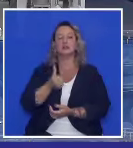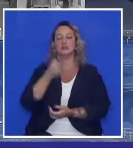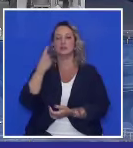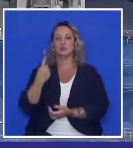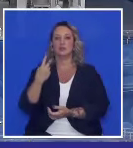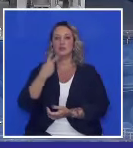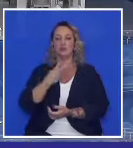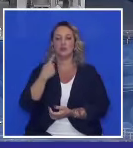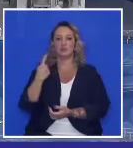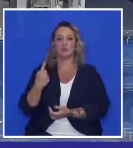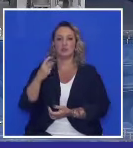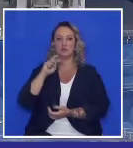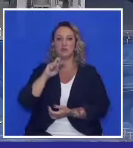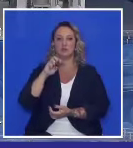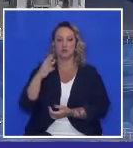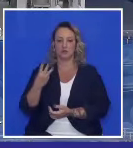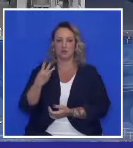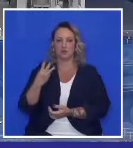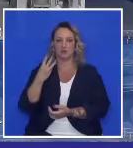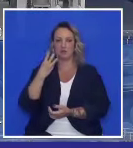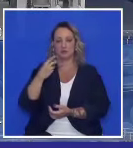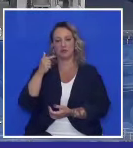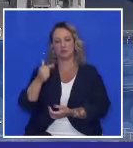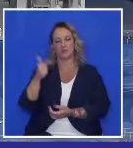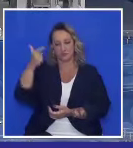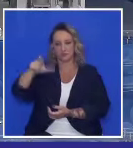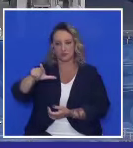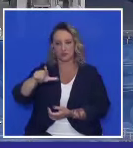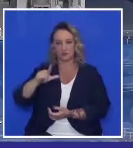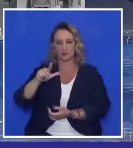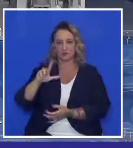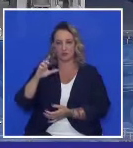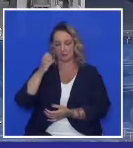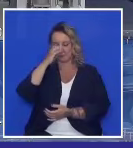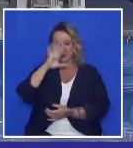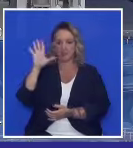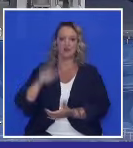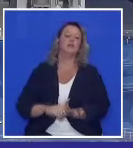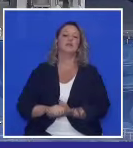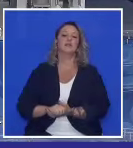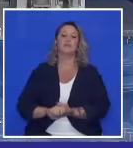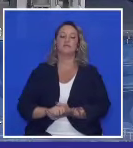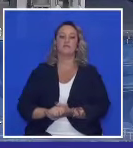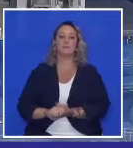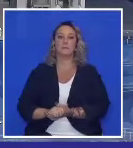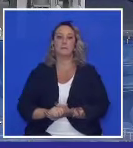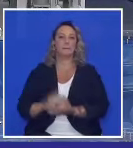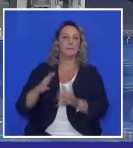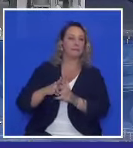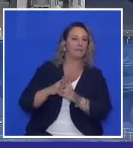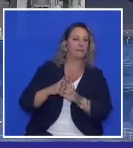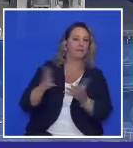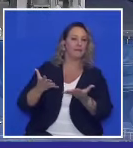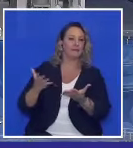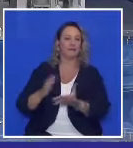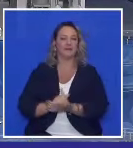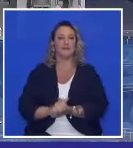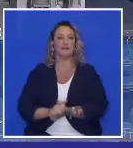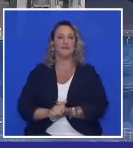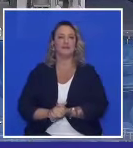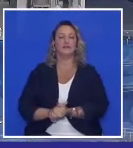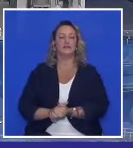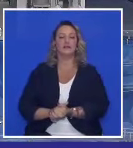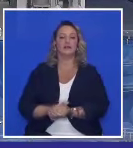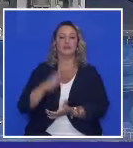61, 21, 53 e 37. Mais uma vez, para que não fique nenhuma dúvida, né? Será que eu fiz confusão hoje com os números da